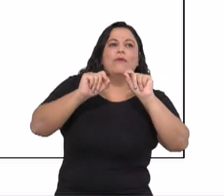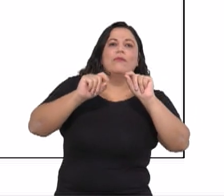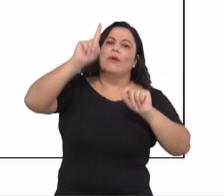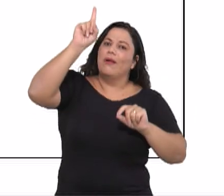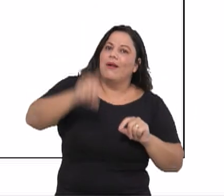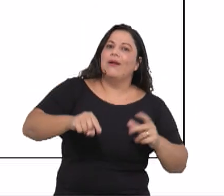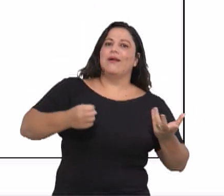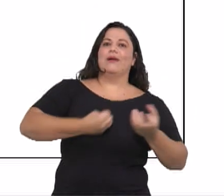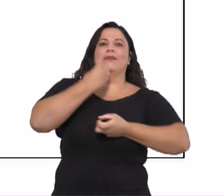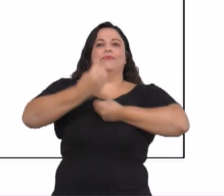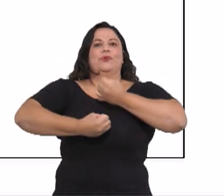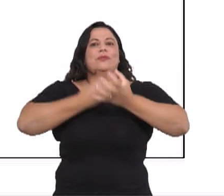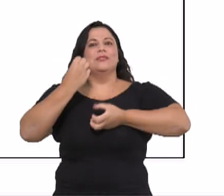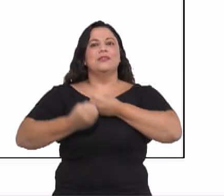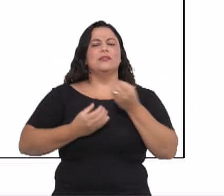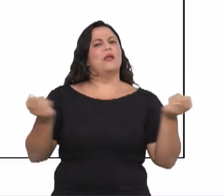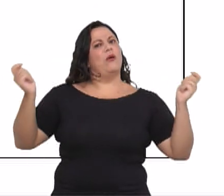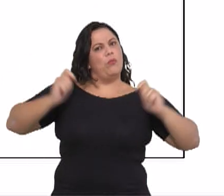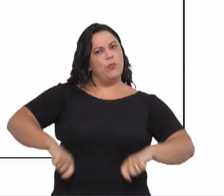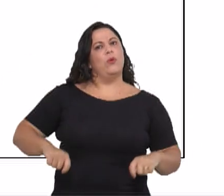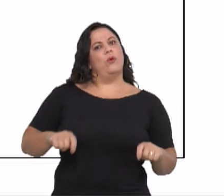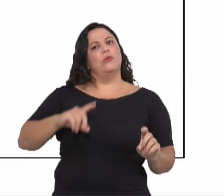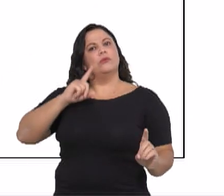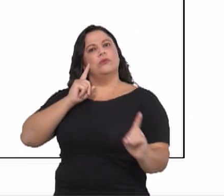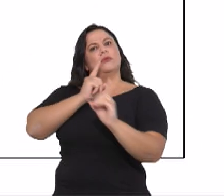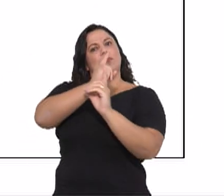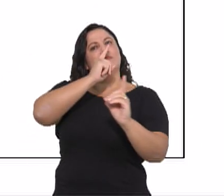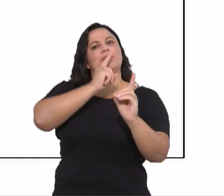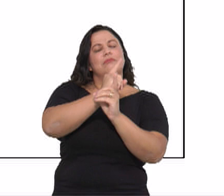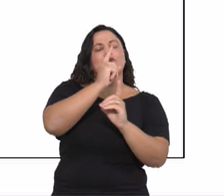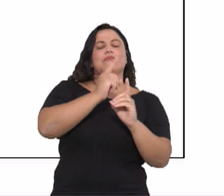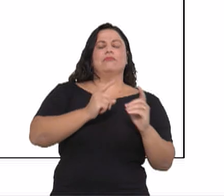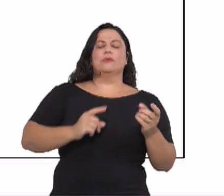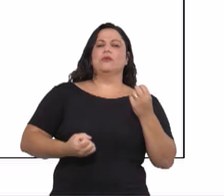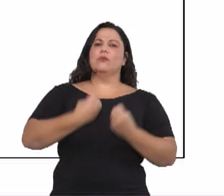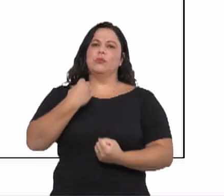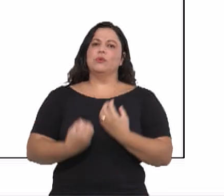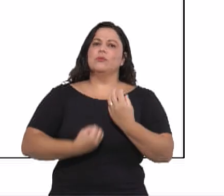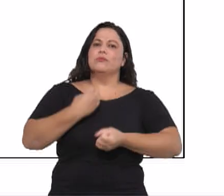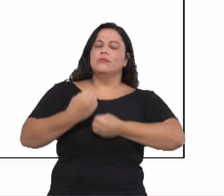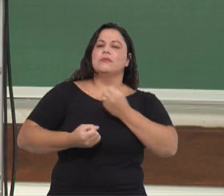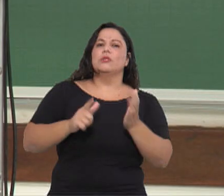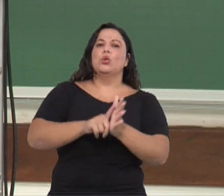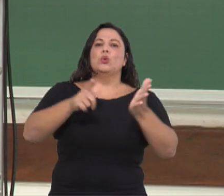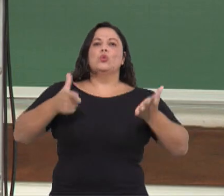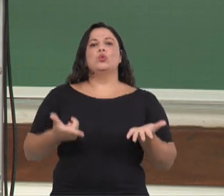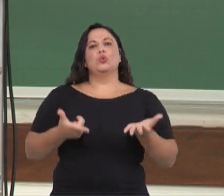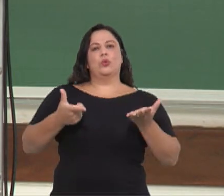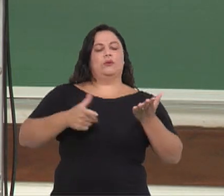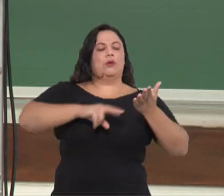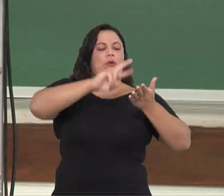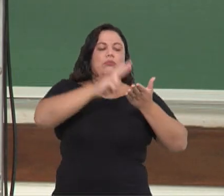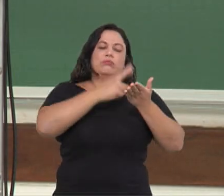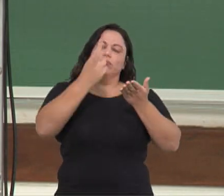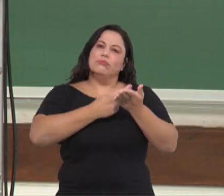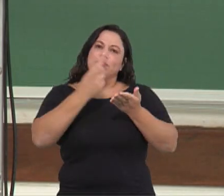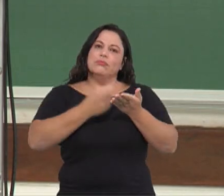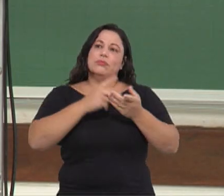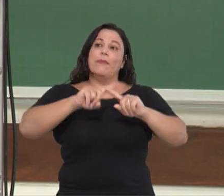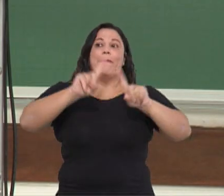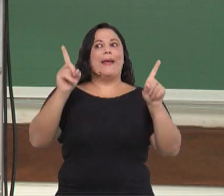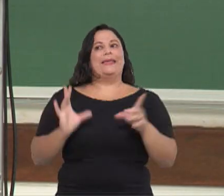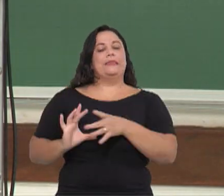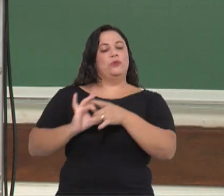poesia. Você até pode encontrar uma poesia num jornal ou numa revista, mas não faz parte desse meio